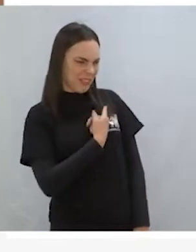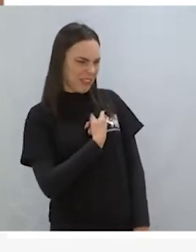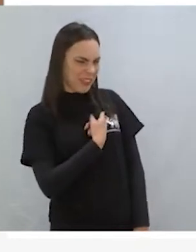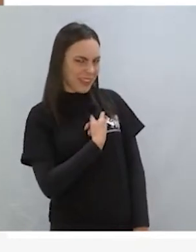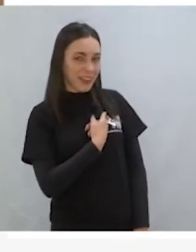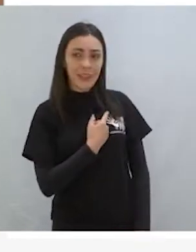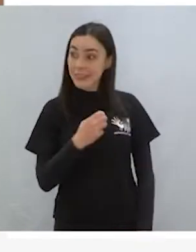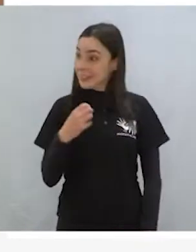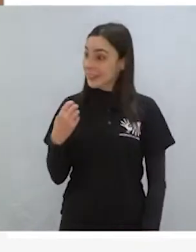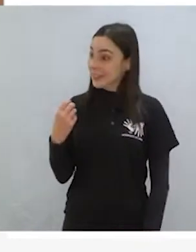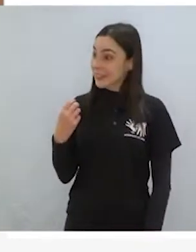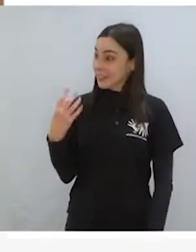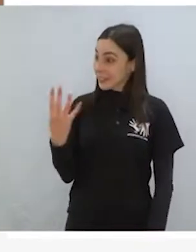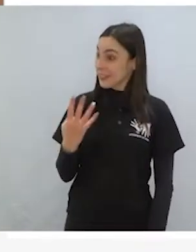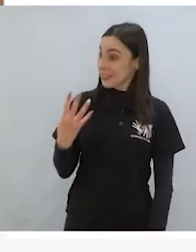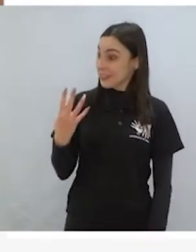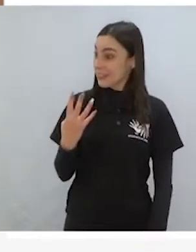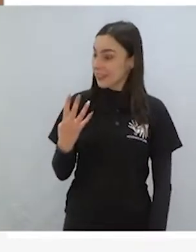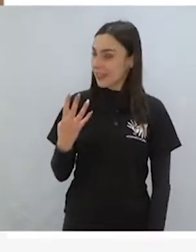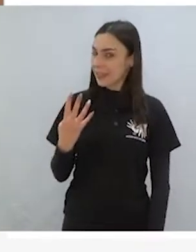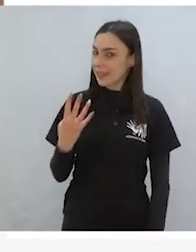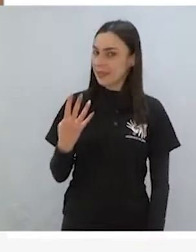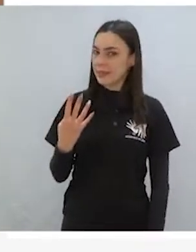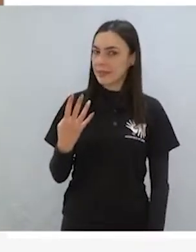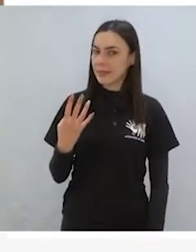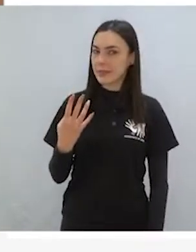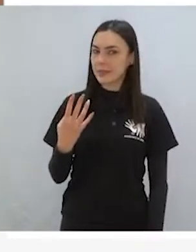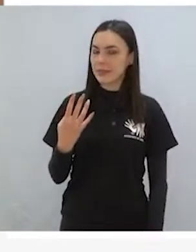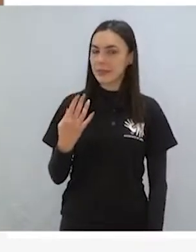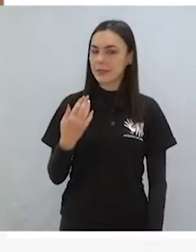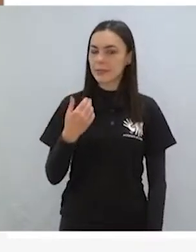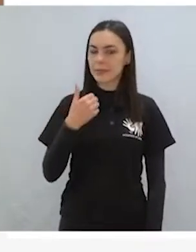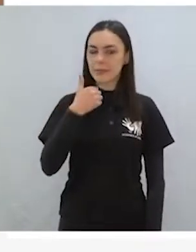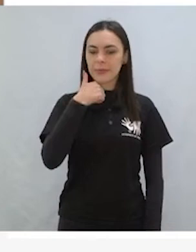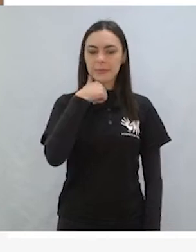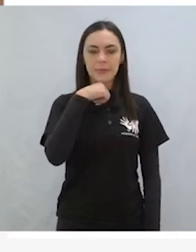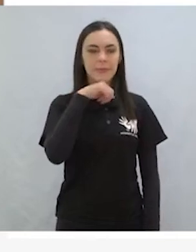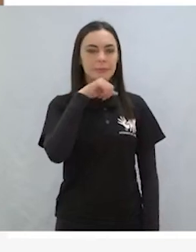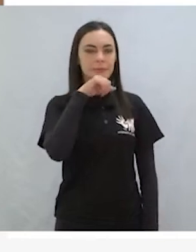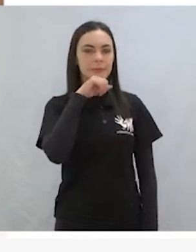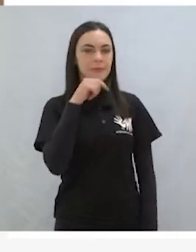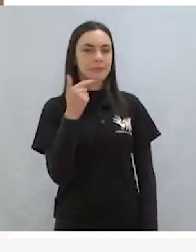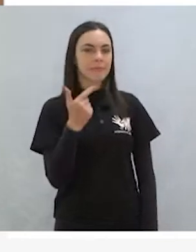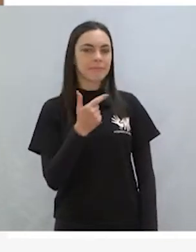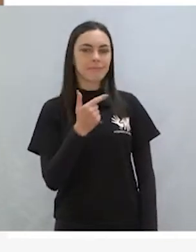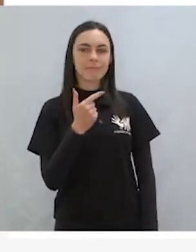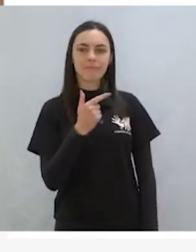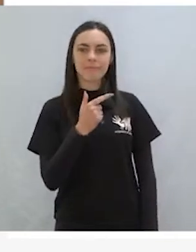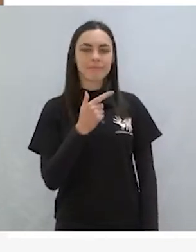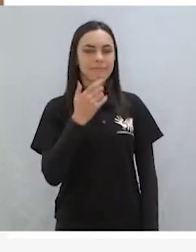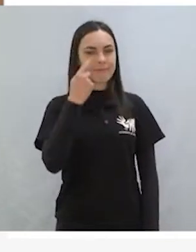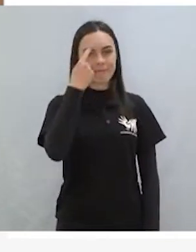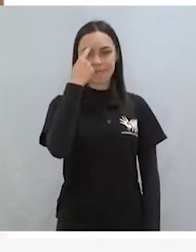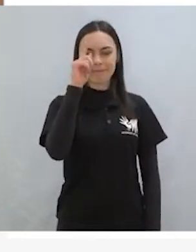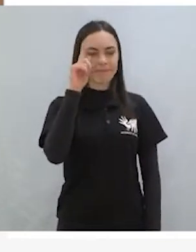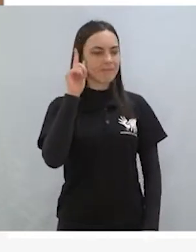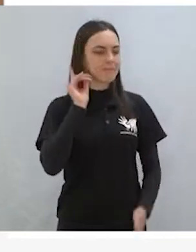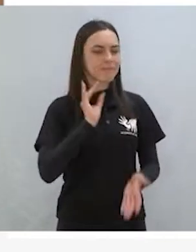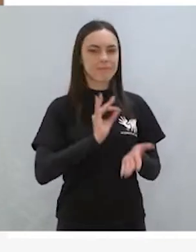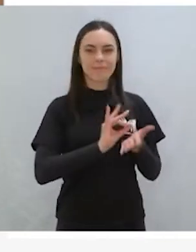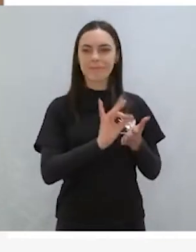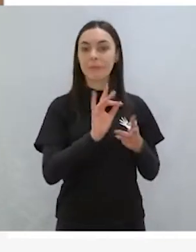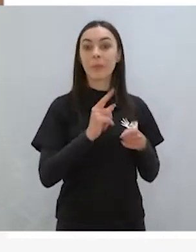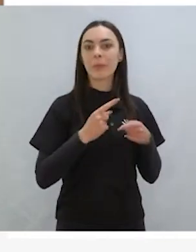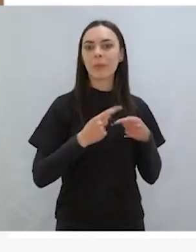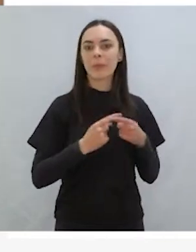Nós? Sim, nós quatro. A madrasta não gostou nada daquela ideia.